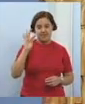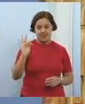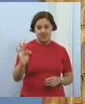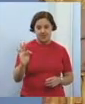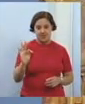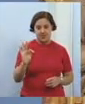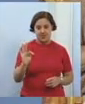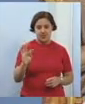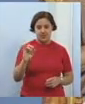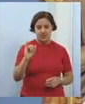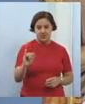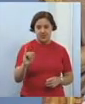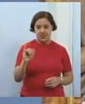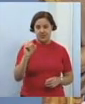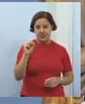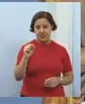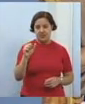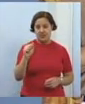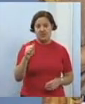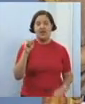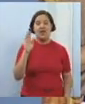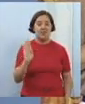ficou olhando para Betsabe, ah, mulherão.